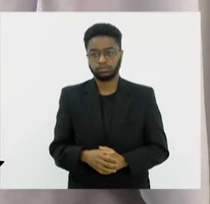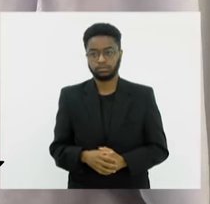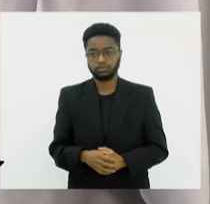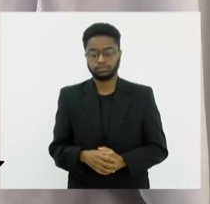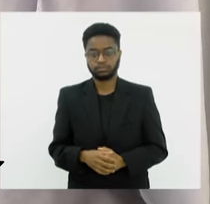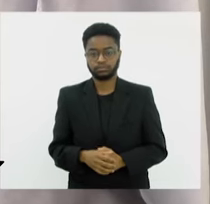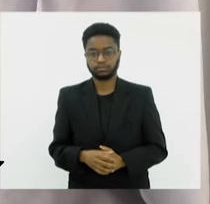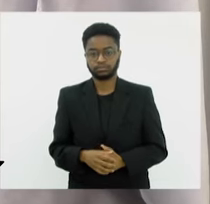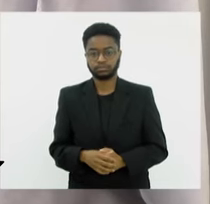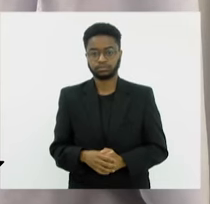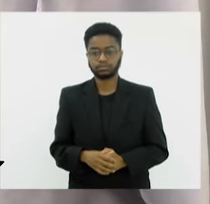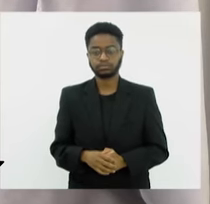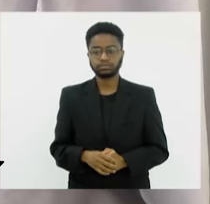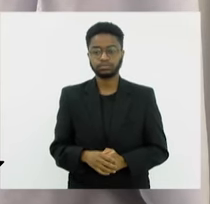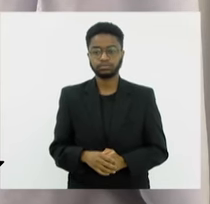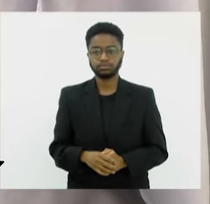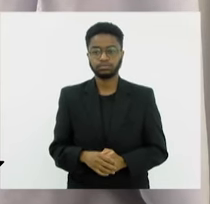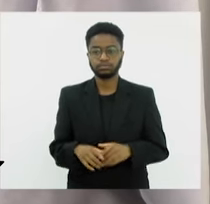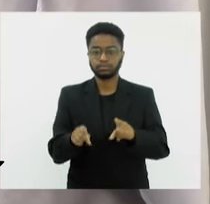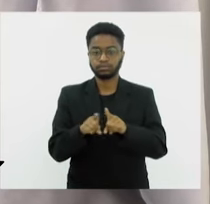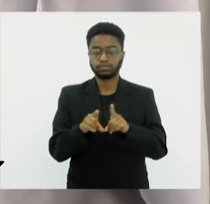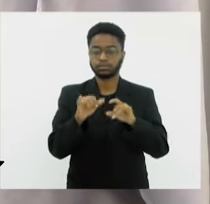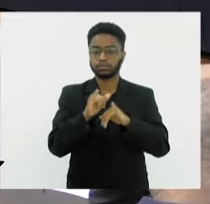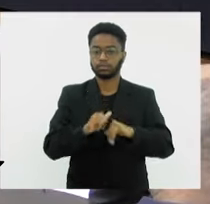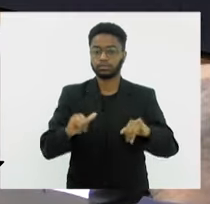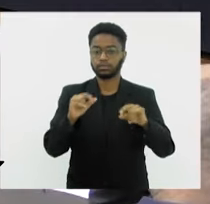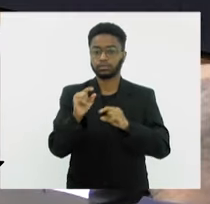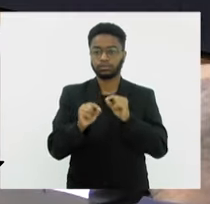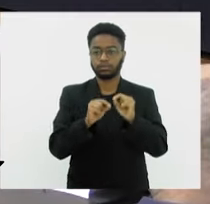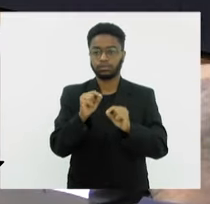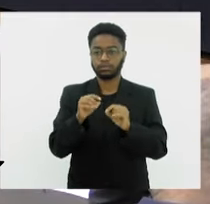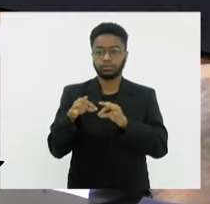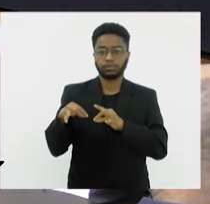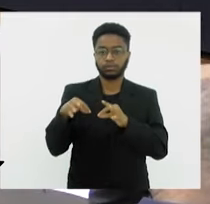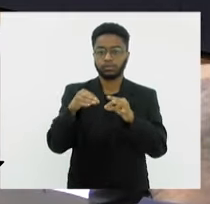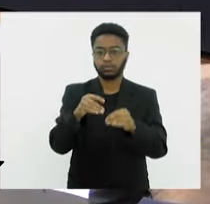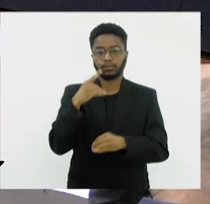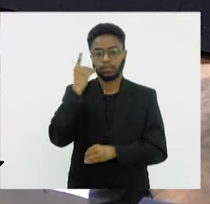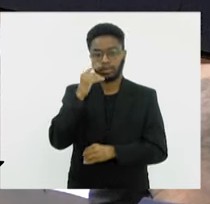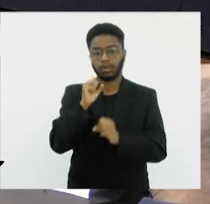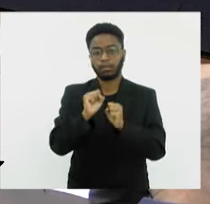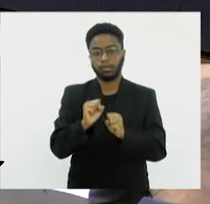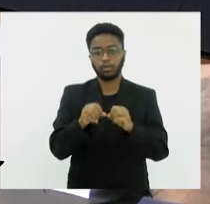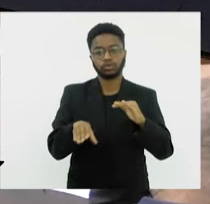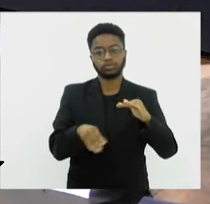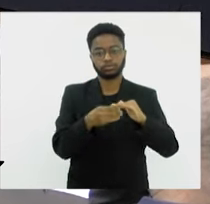Perfeito. E dizendo também que todos os deputados poderão emendar,